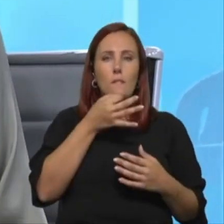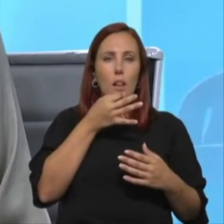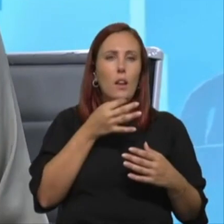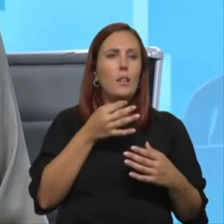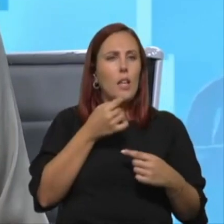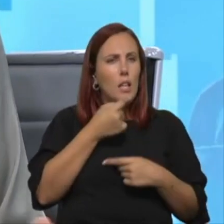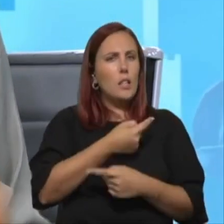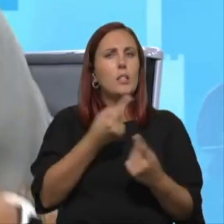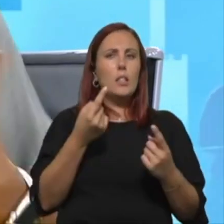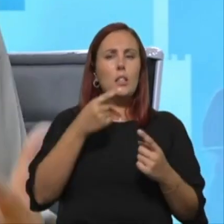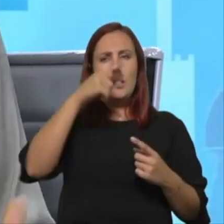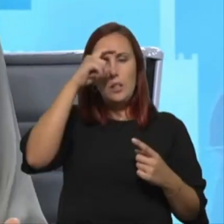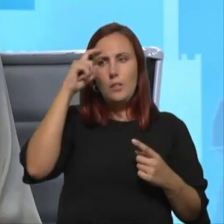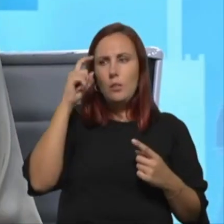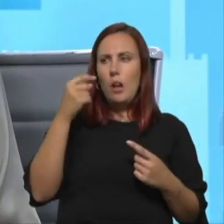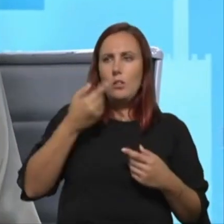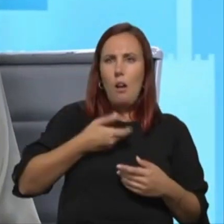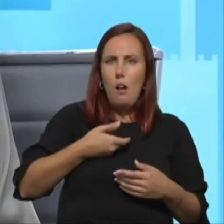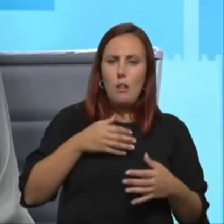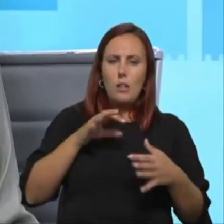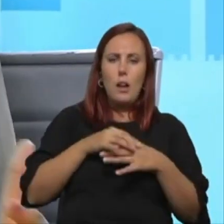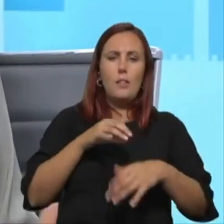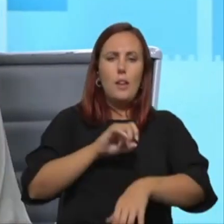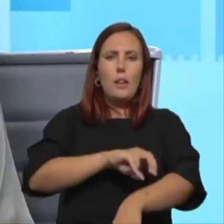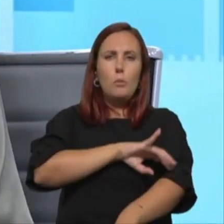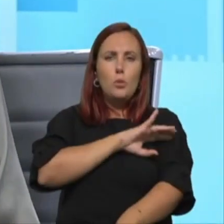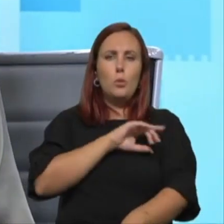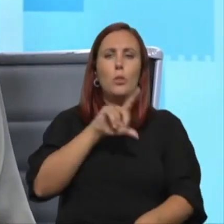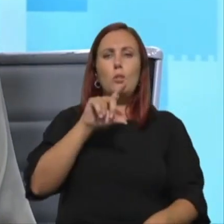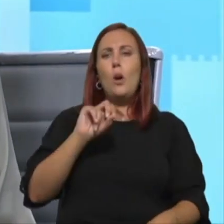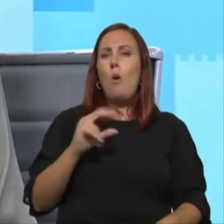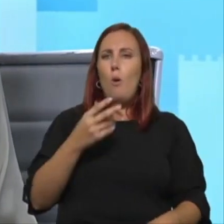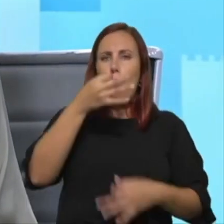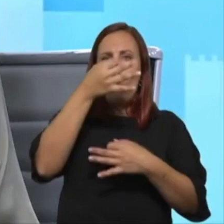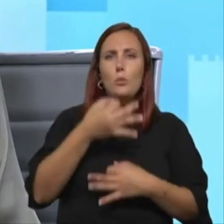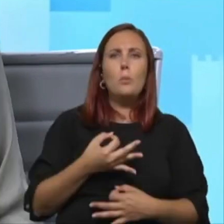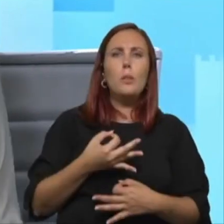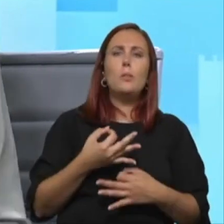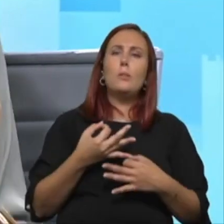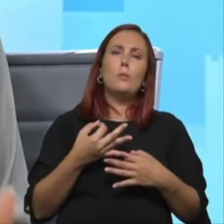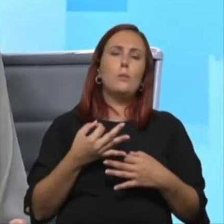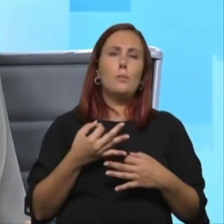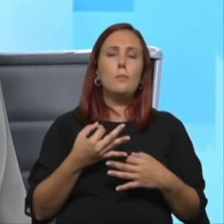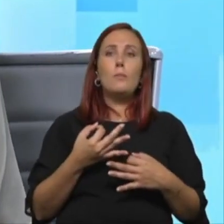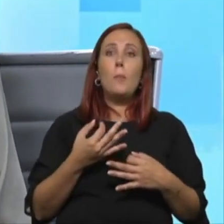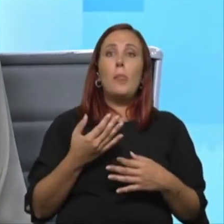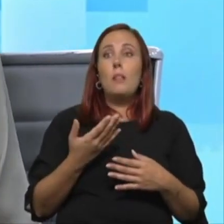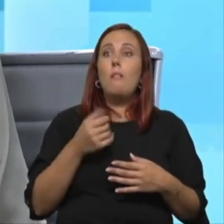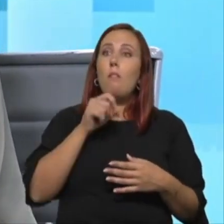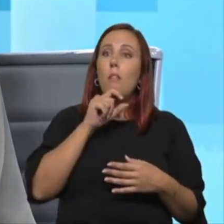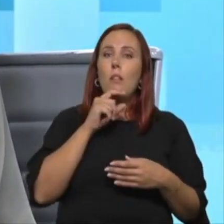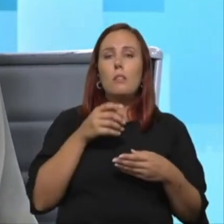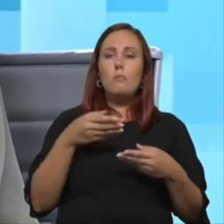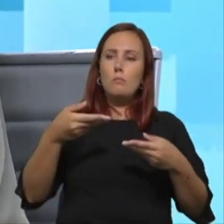assumir as dificuldades ligadas às emoções, ao comportamento, e, portanto, pedir ajuda neste sentido. Eu acho que o